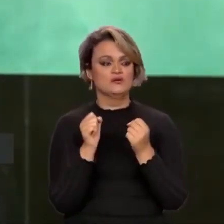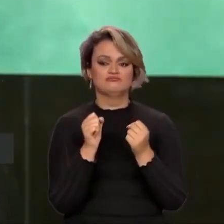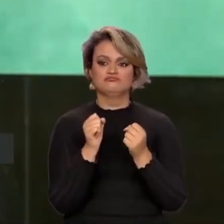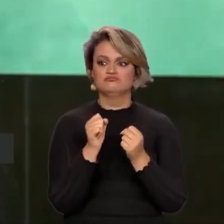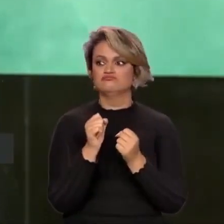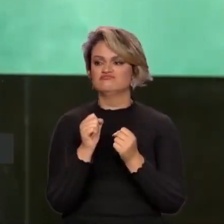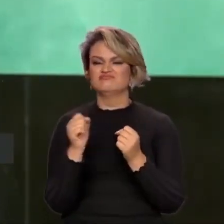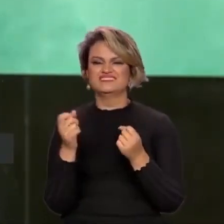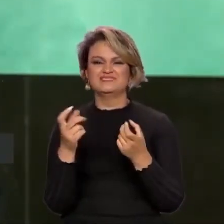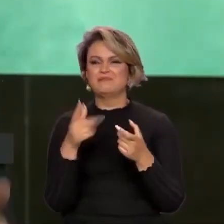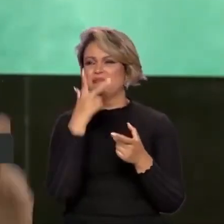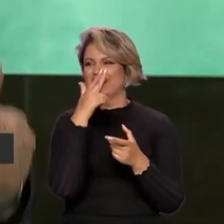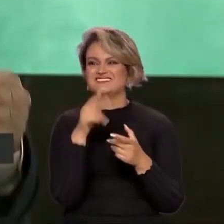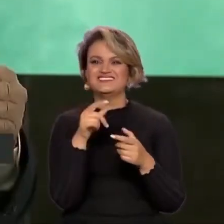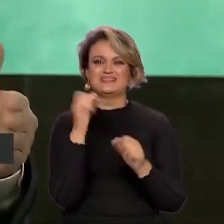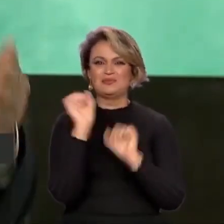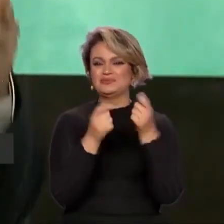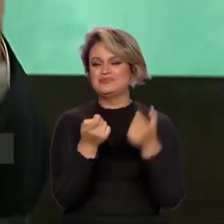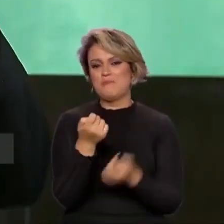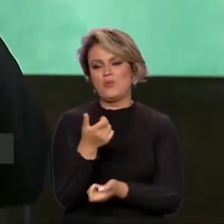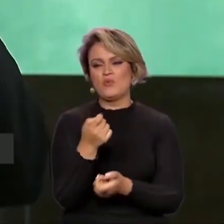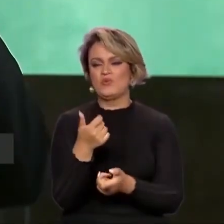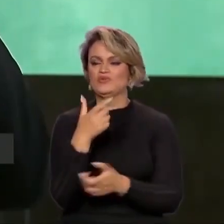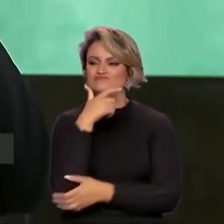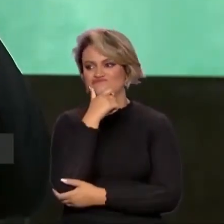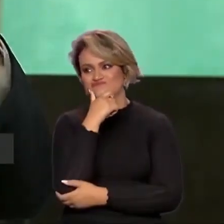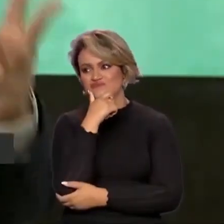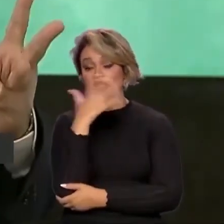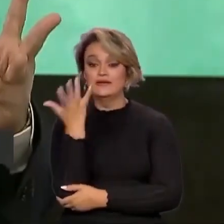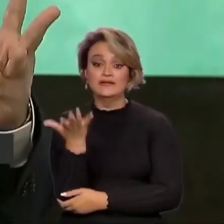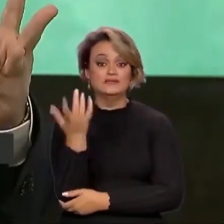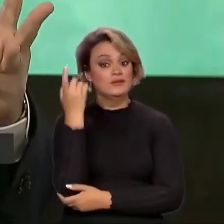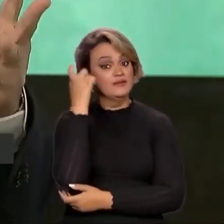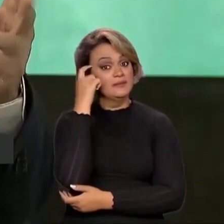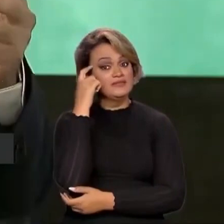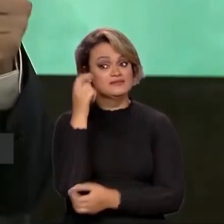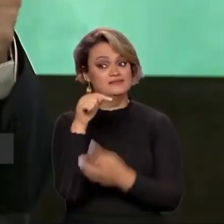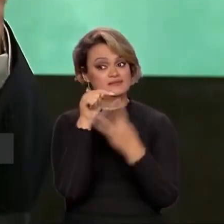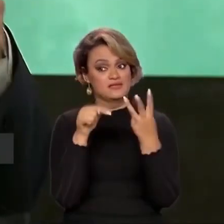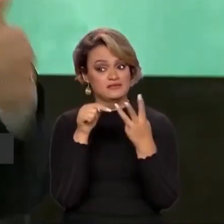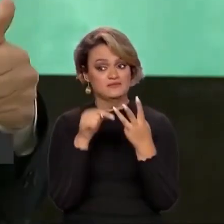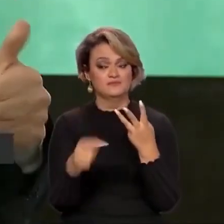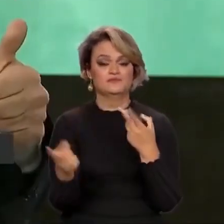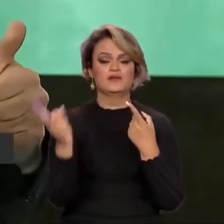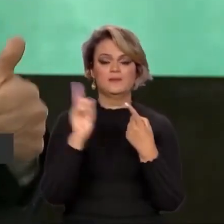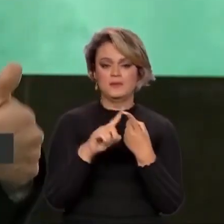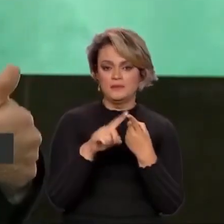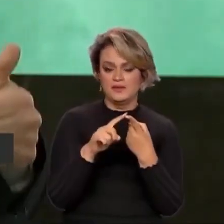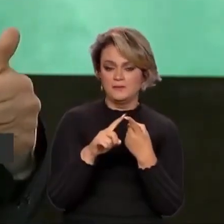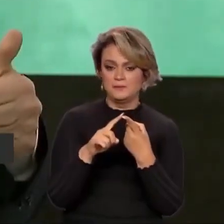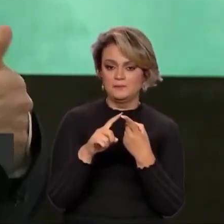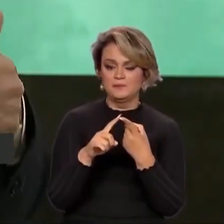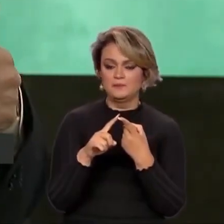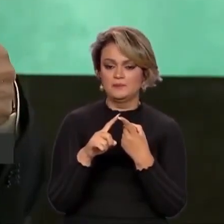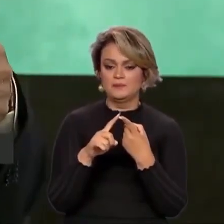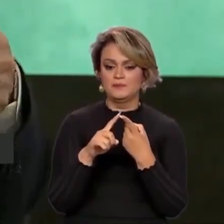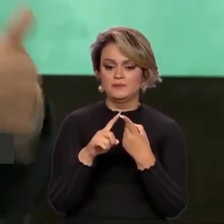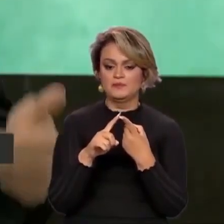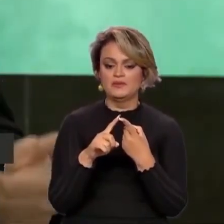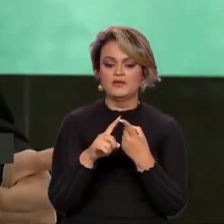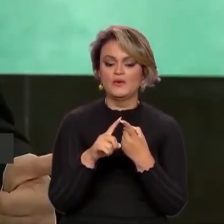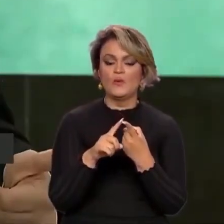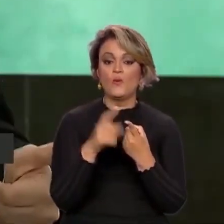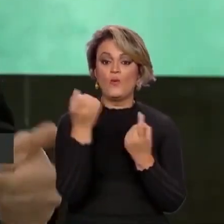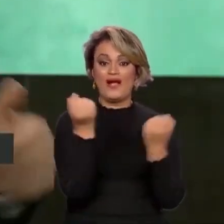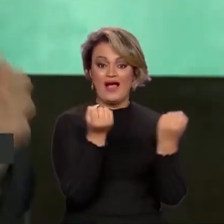muita ociosidade. Ele leva em consideração três questões. A primeira é o